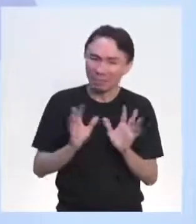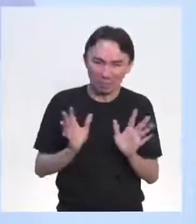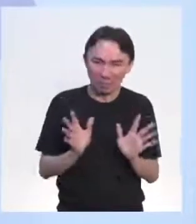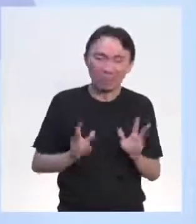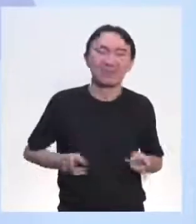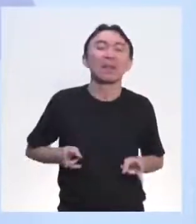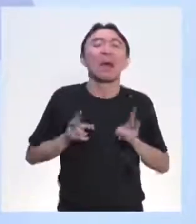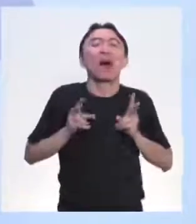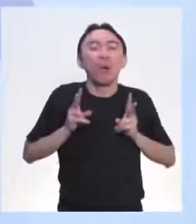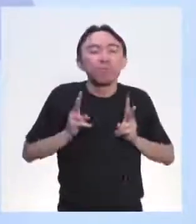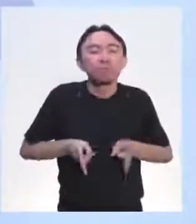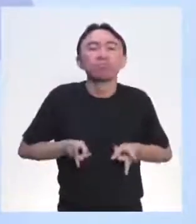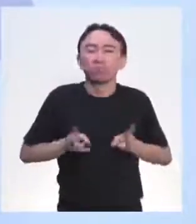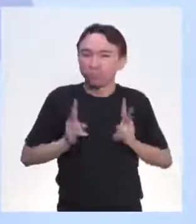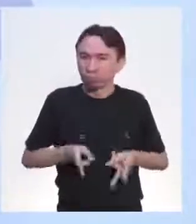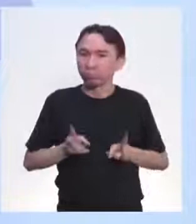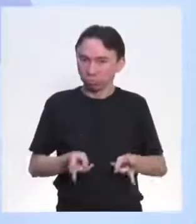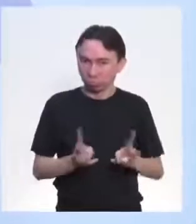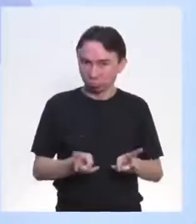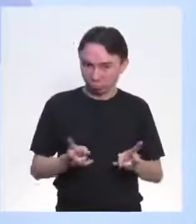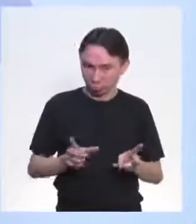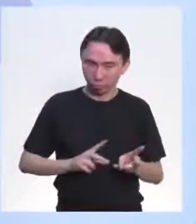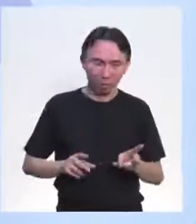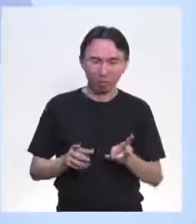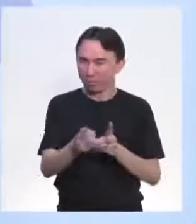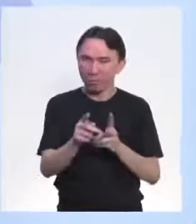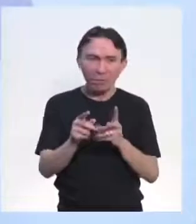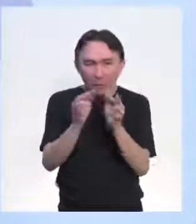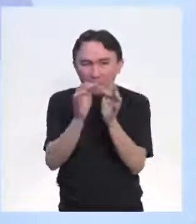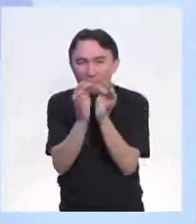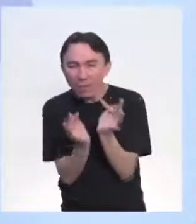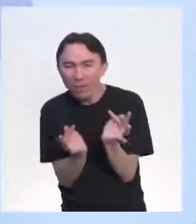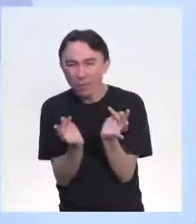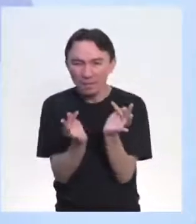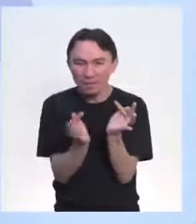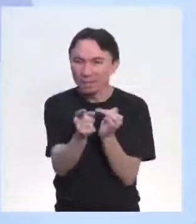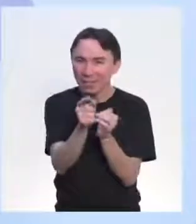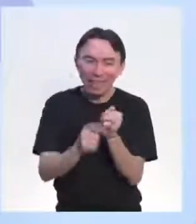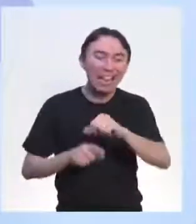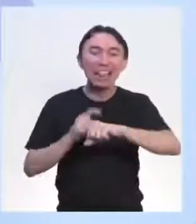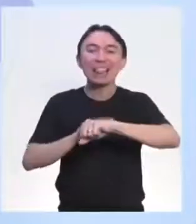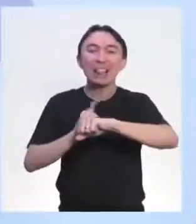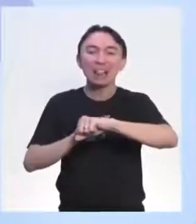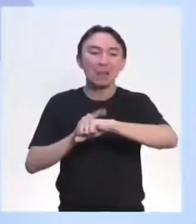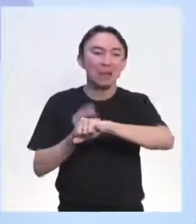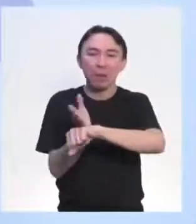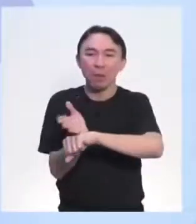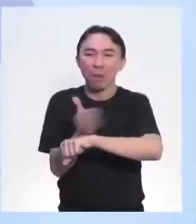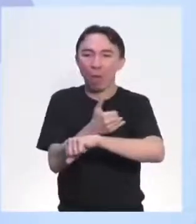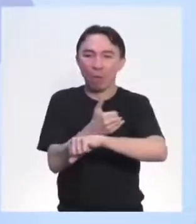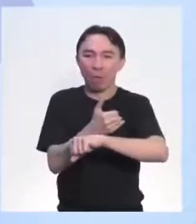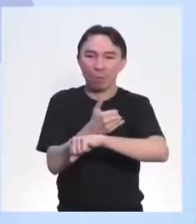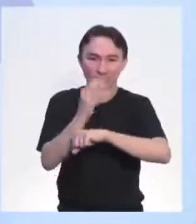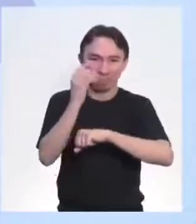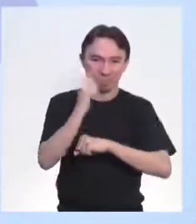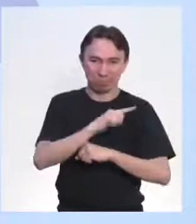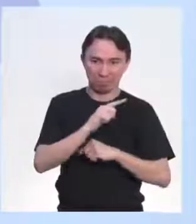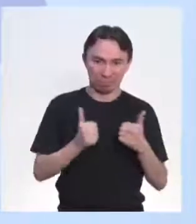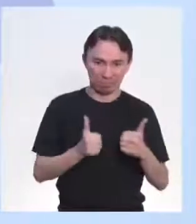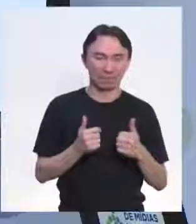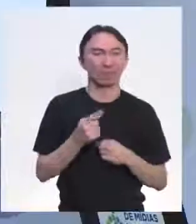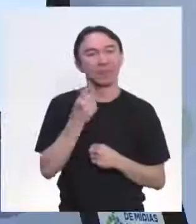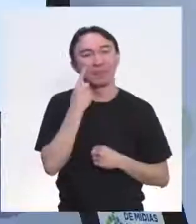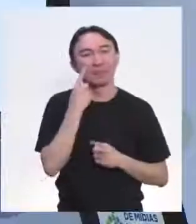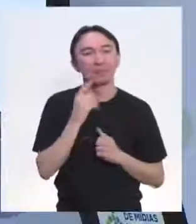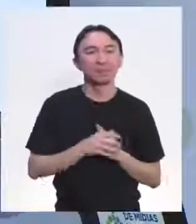continuar fazendo com as simplificações, porque aí você ganha tempo na hora de fazer a continha, certo?